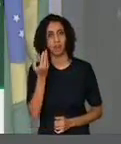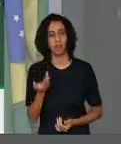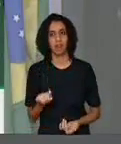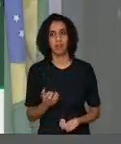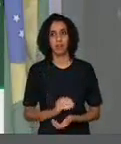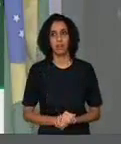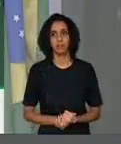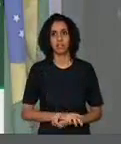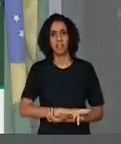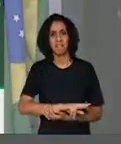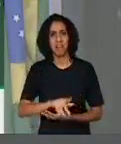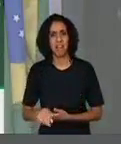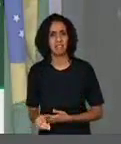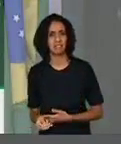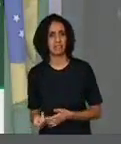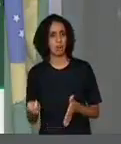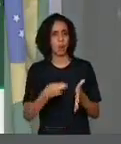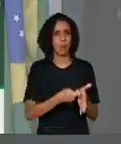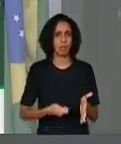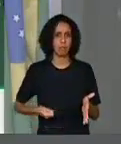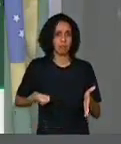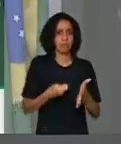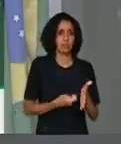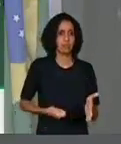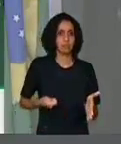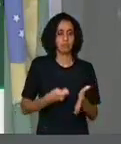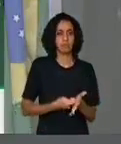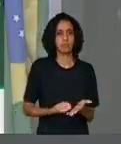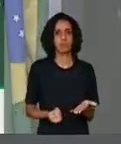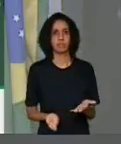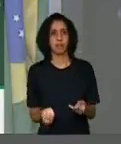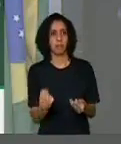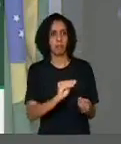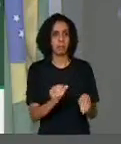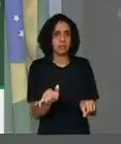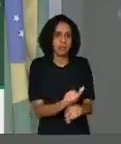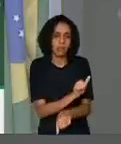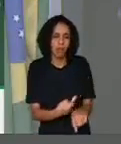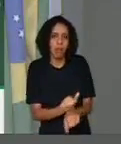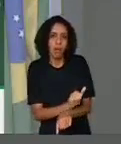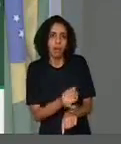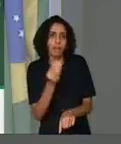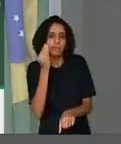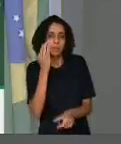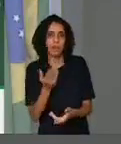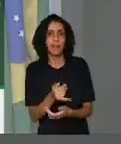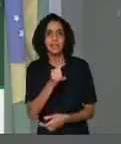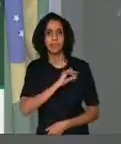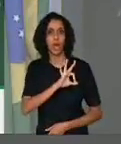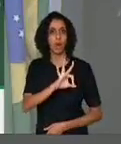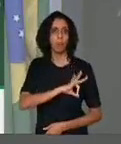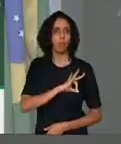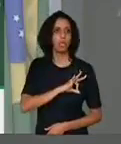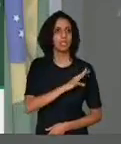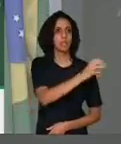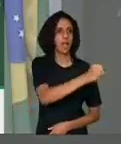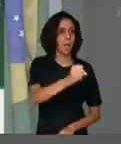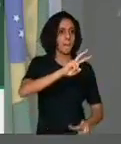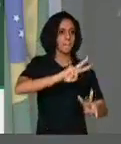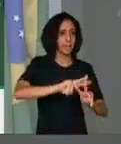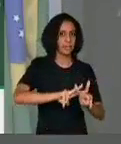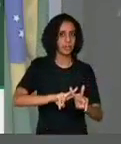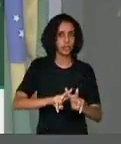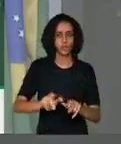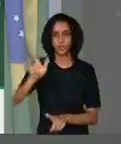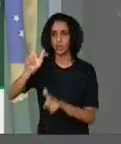essa grande piada que se gerou no conjunto da sociedade, em que a polícia prende e a justiça solta. A